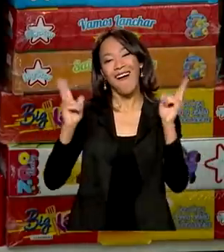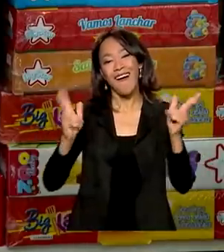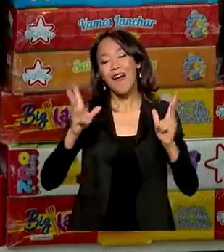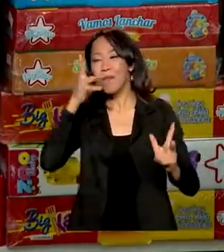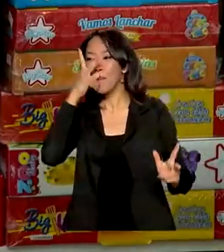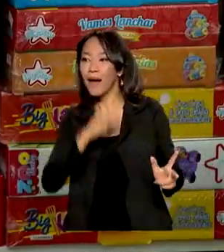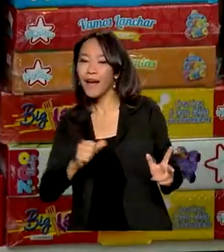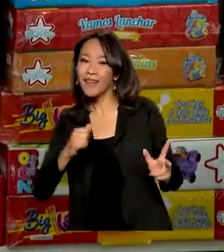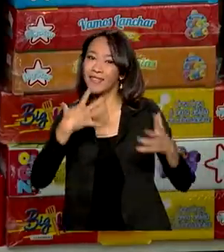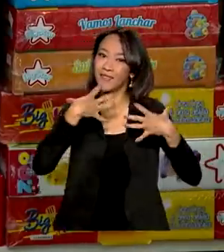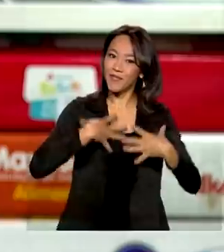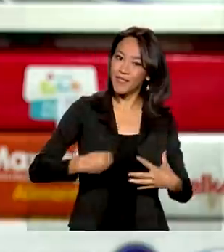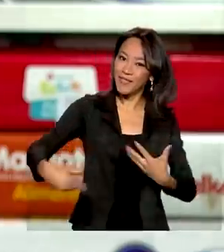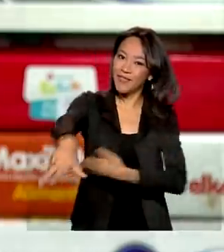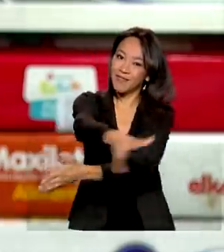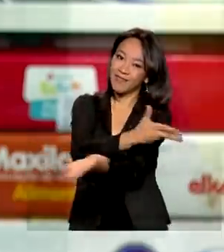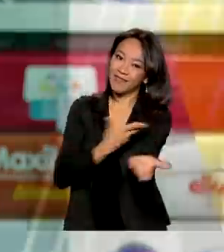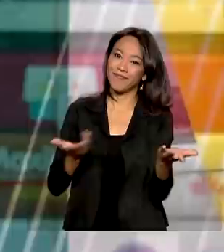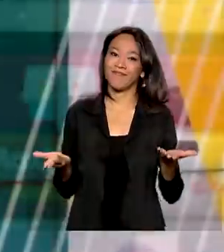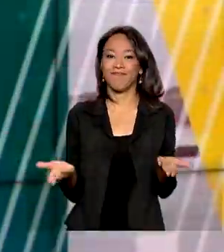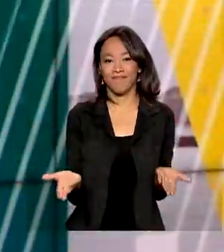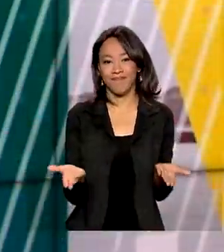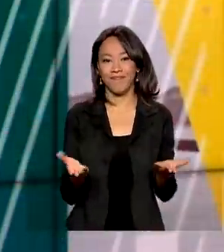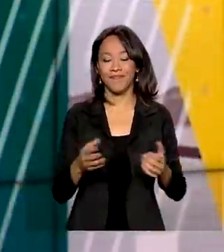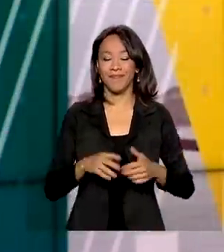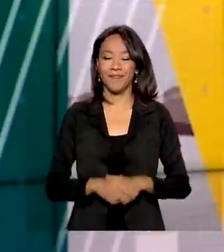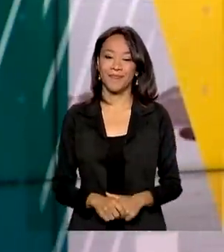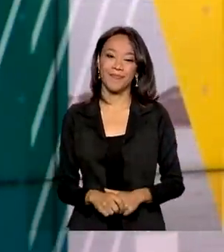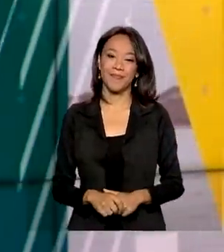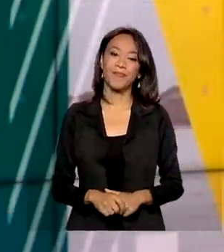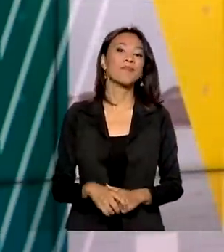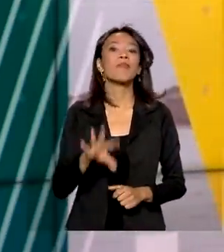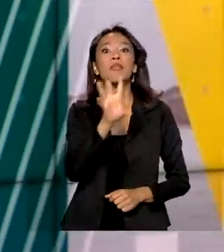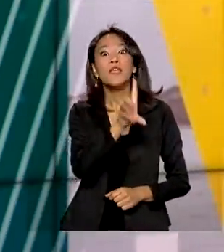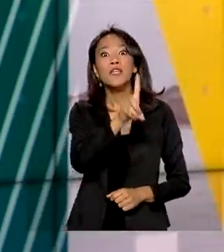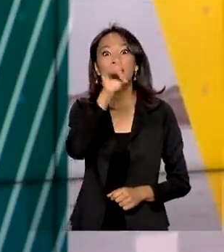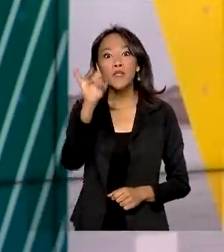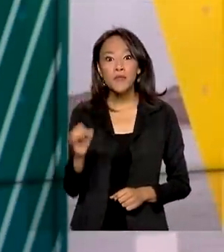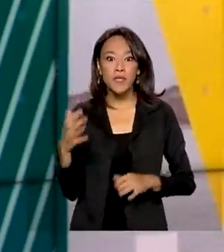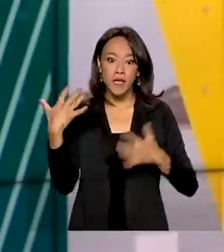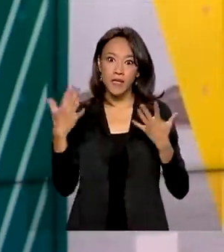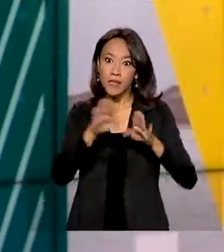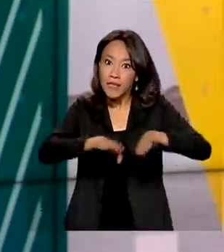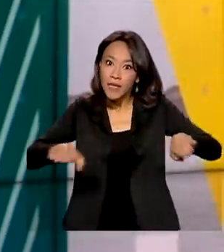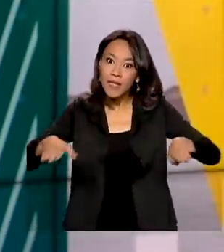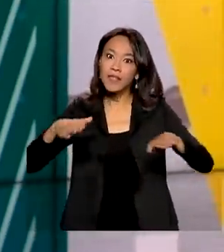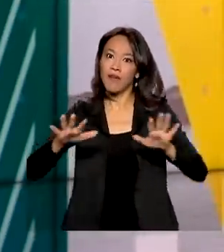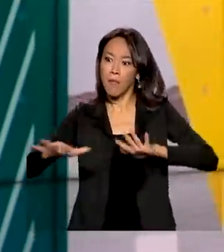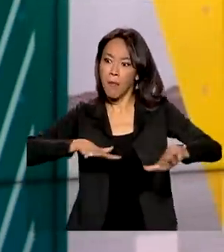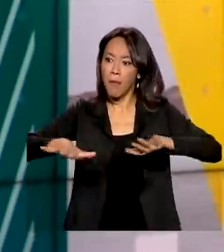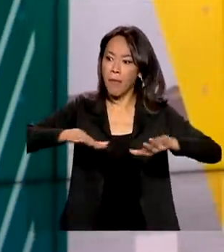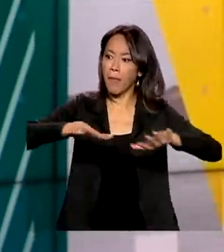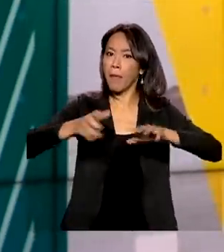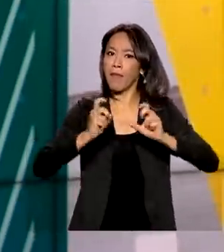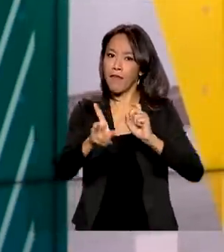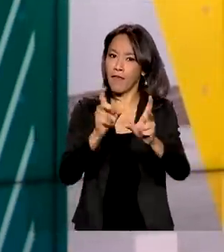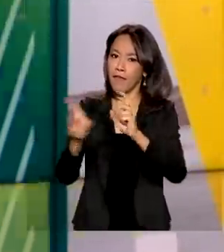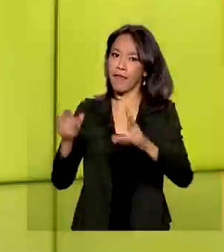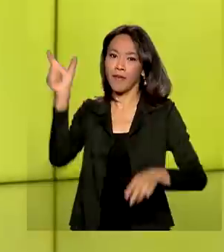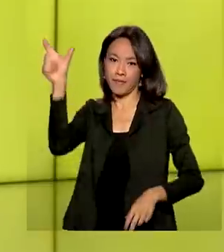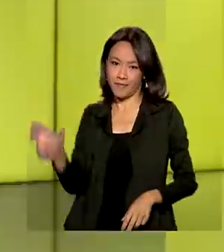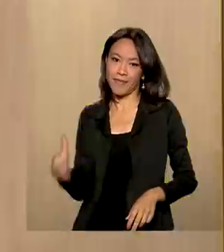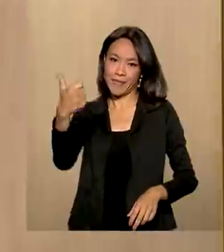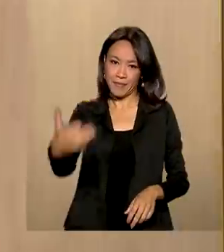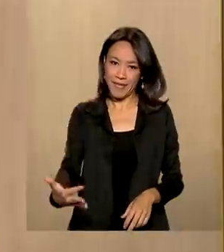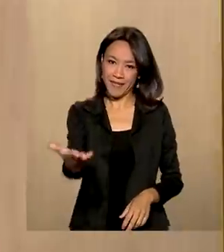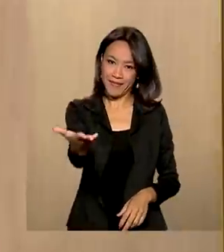para pais e filhos Oi e o dia das crianças deve movimentar as vendas quem comenta é Ricardo Caldas